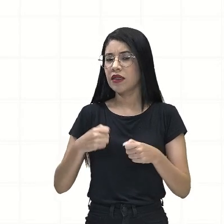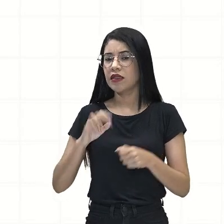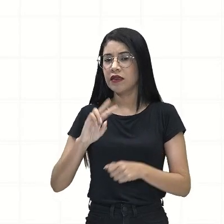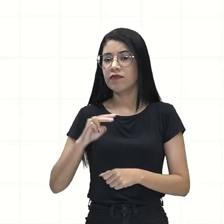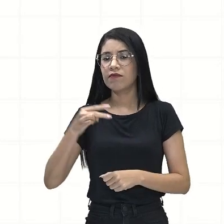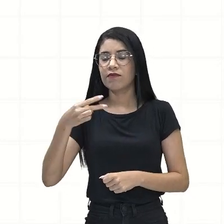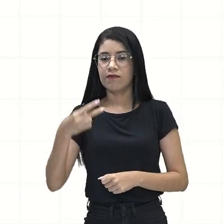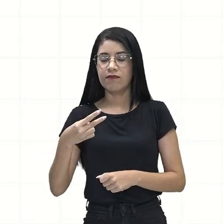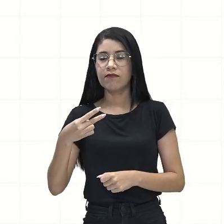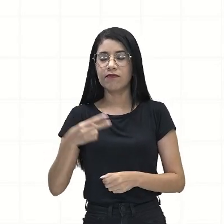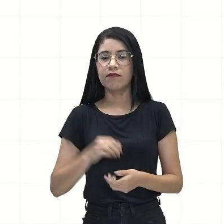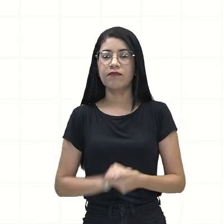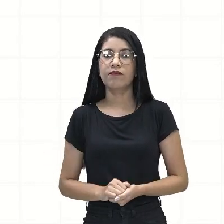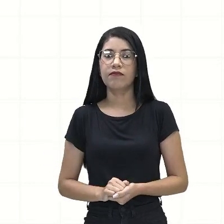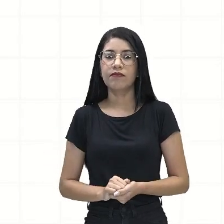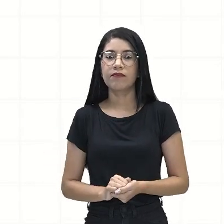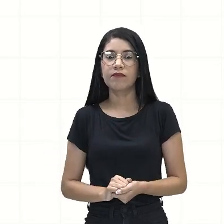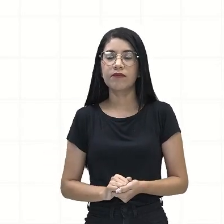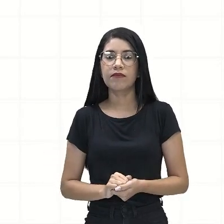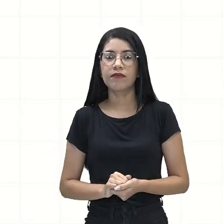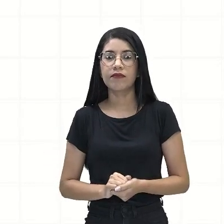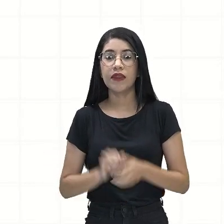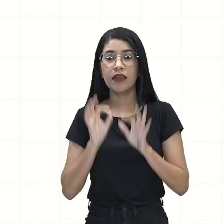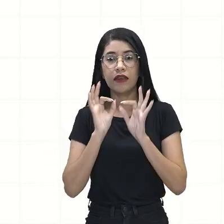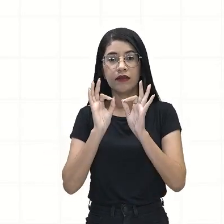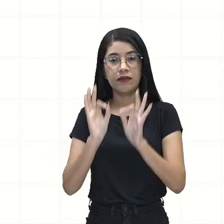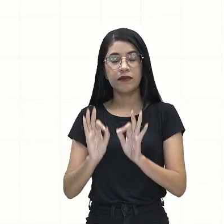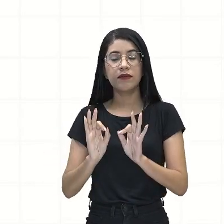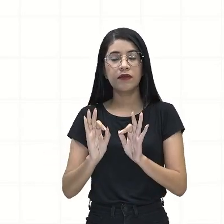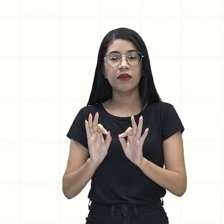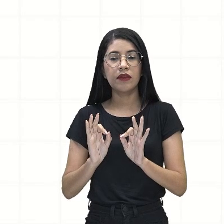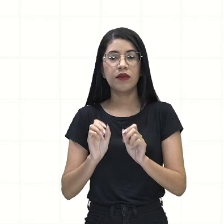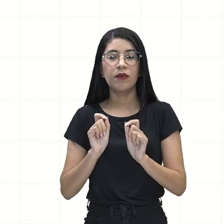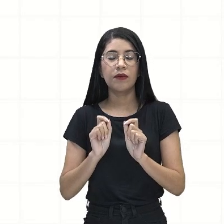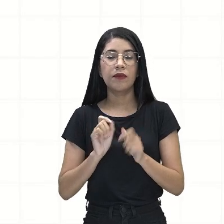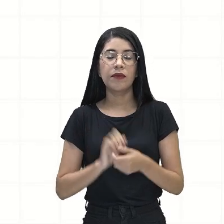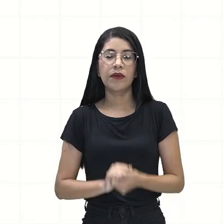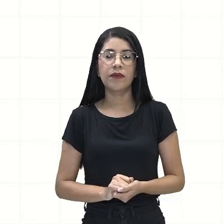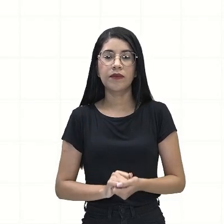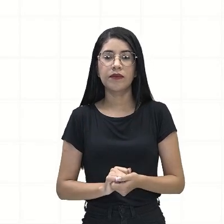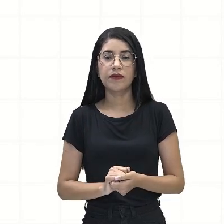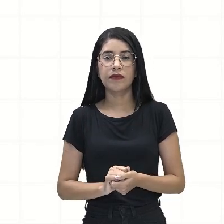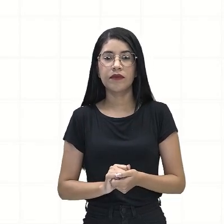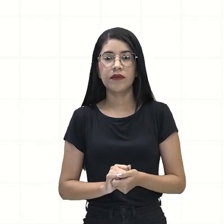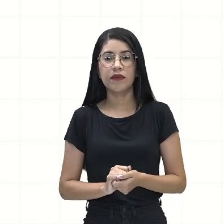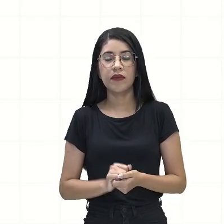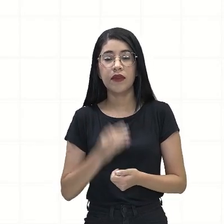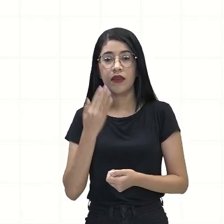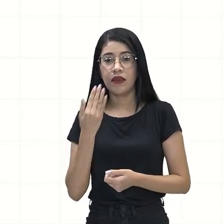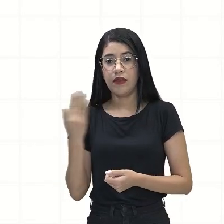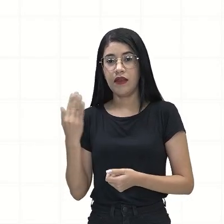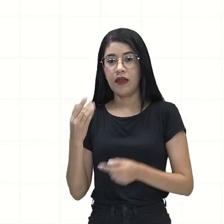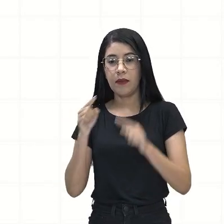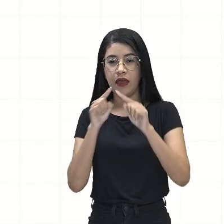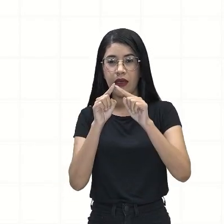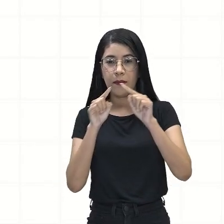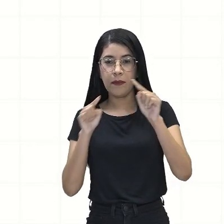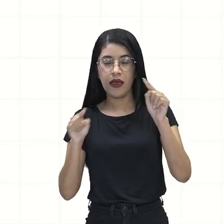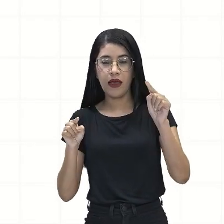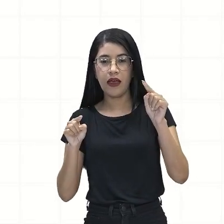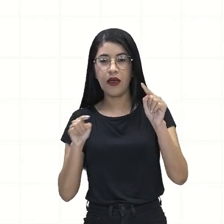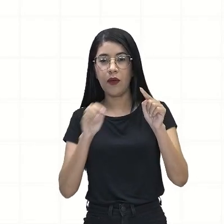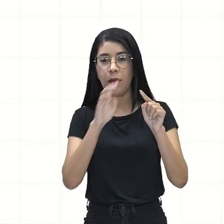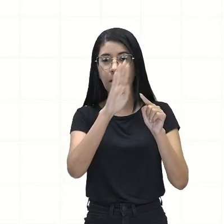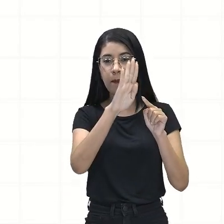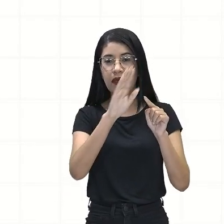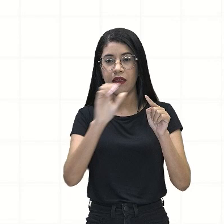ao quadrado? Vejam só. Vejam aí esse segmento de reta, olha só. Ele está aqui nessa posição, né,